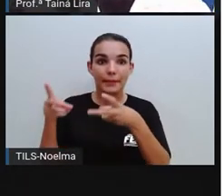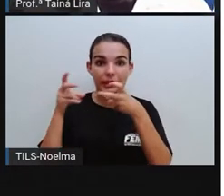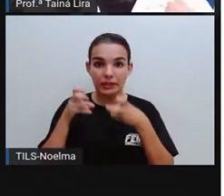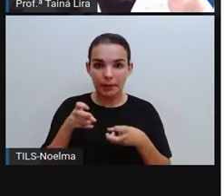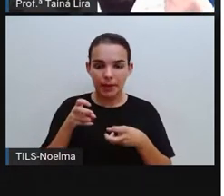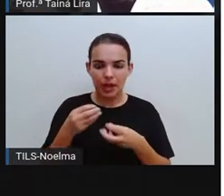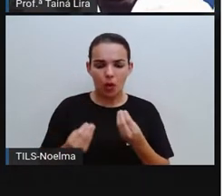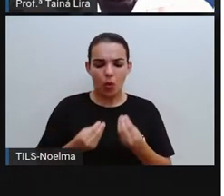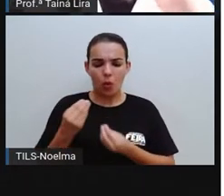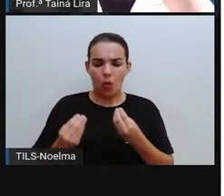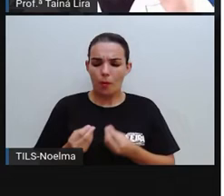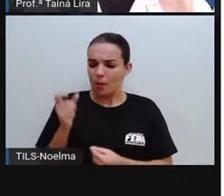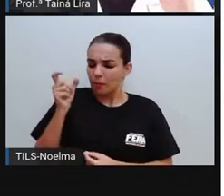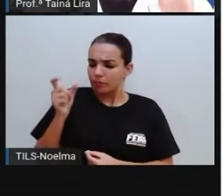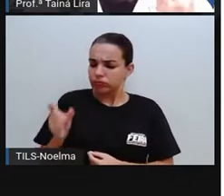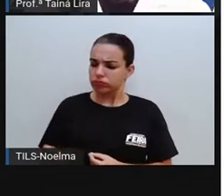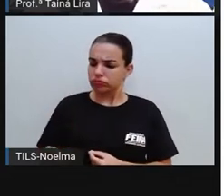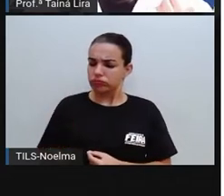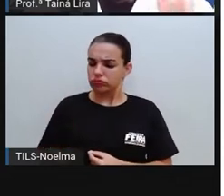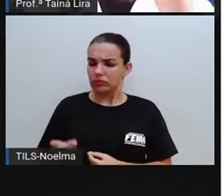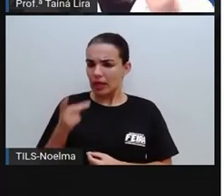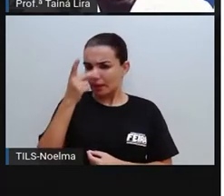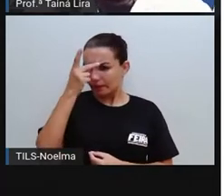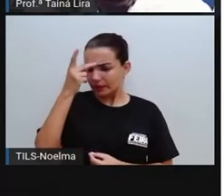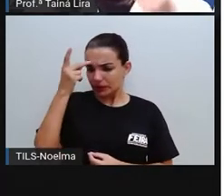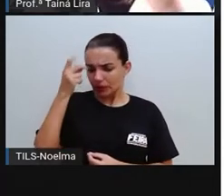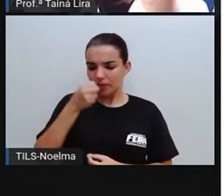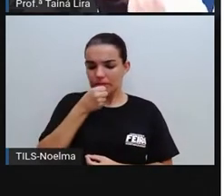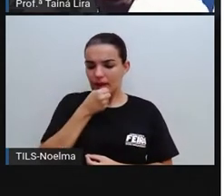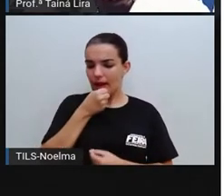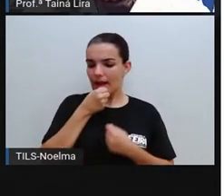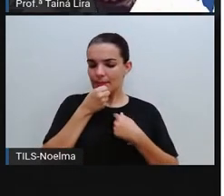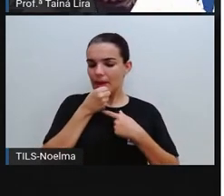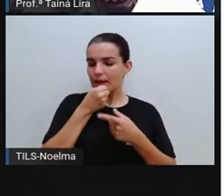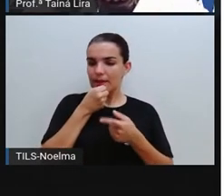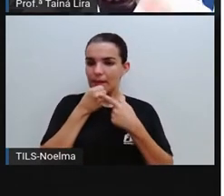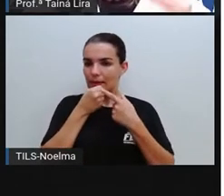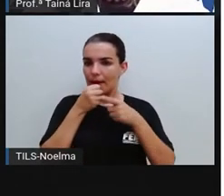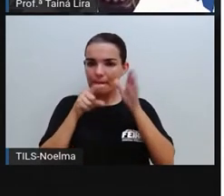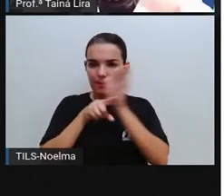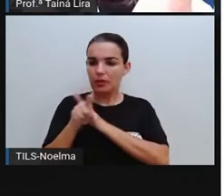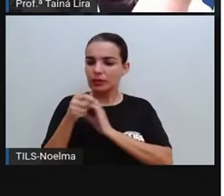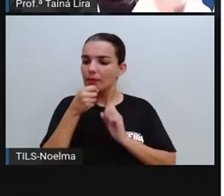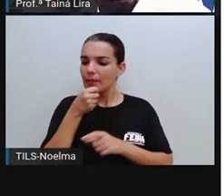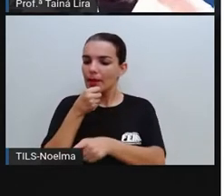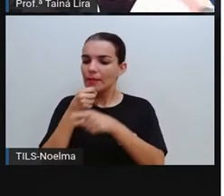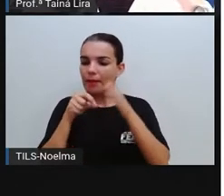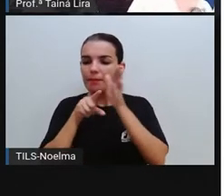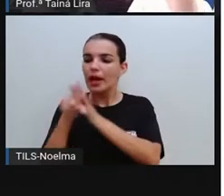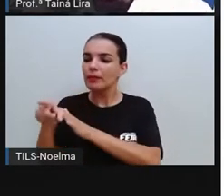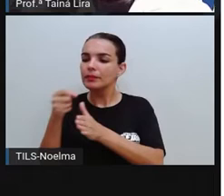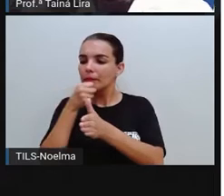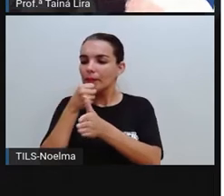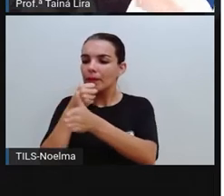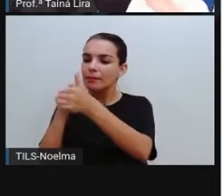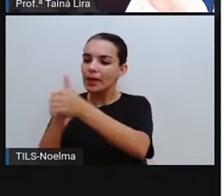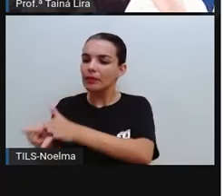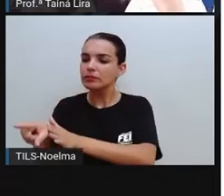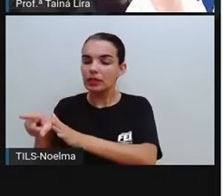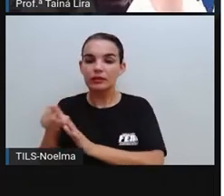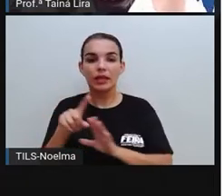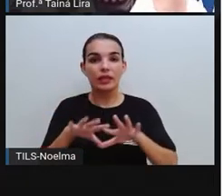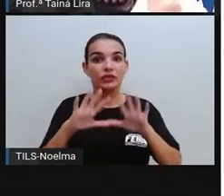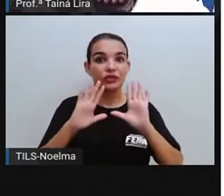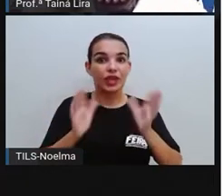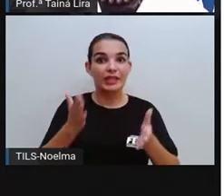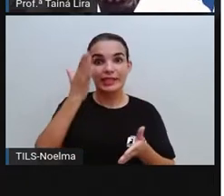a postura ali, como o entrevistador, que no caso foi a repórter, né? Ela foi perguntando, ela já sabia